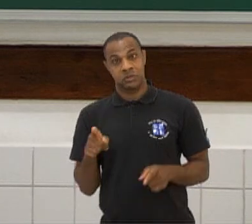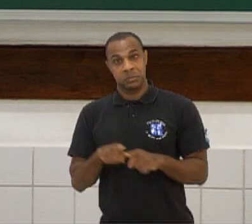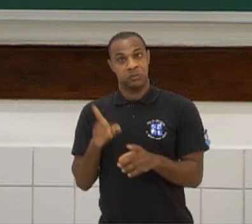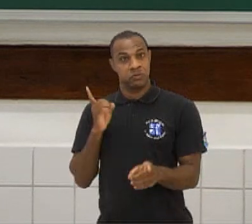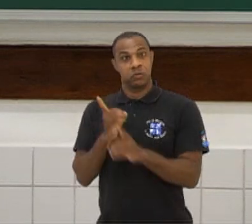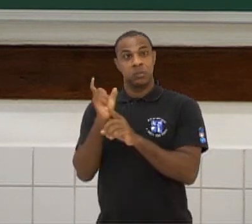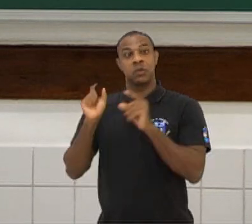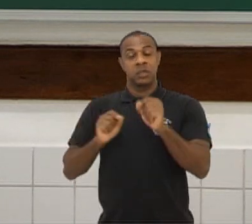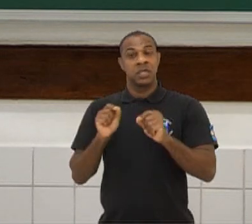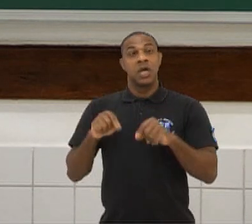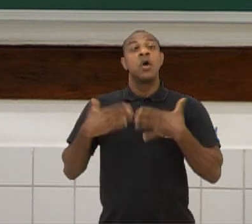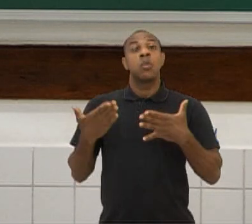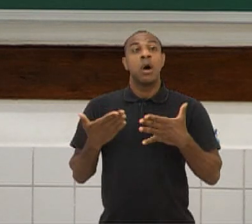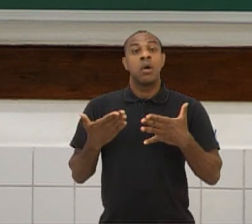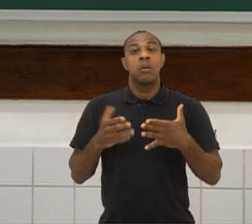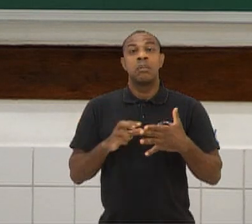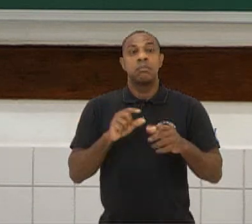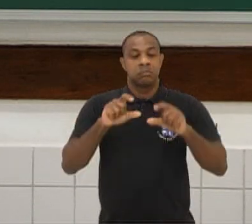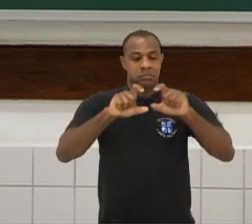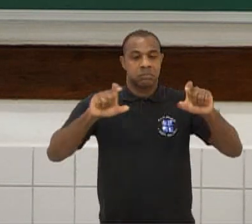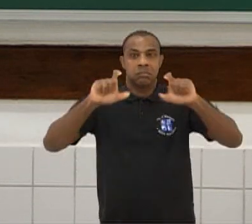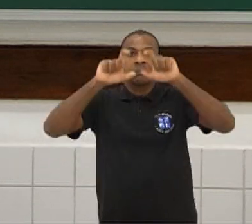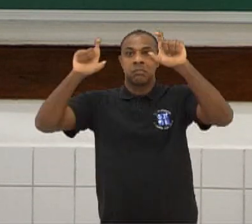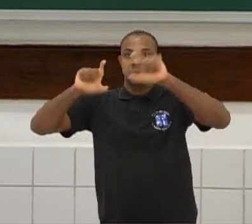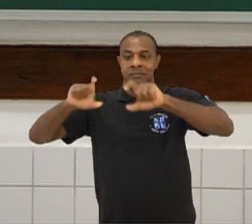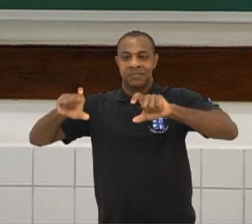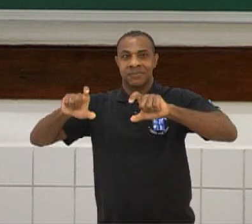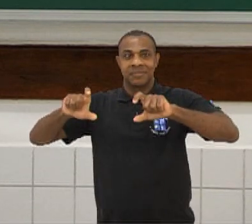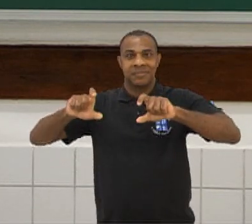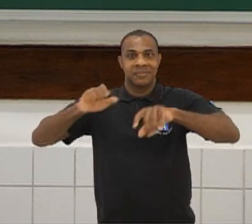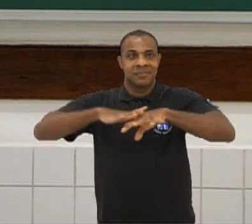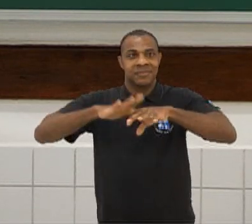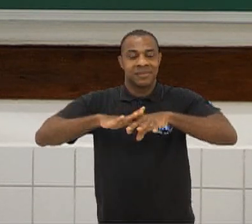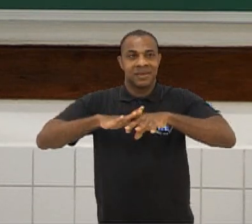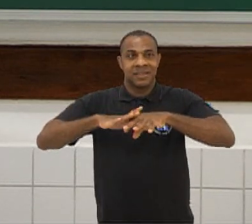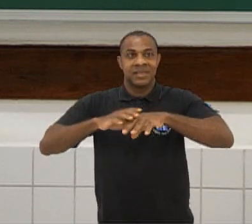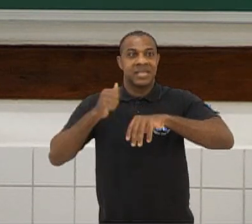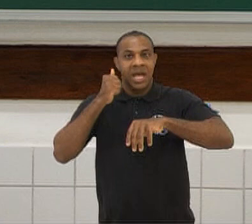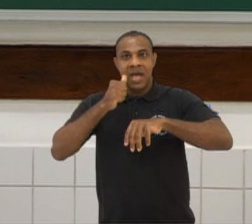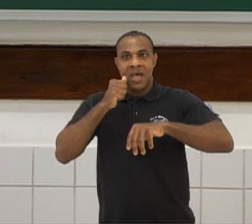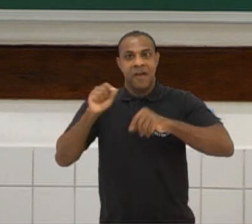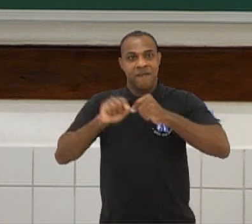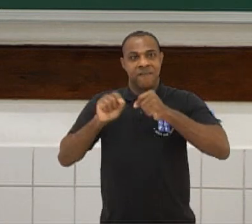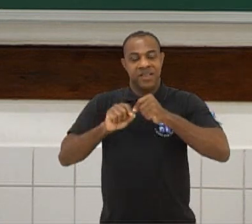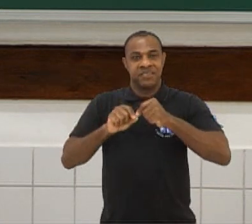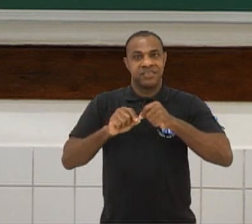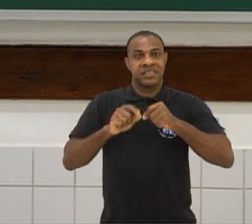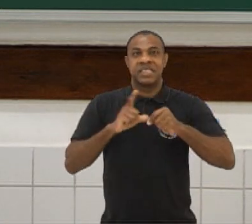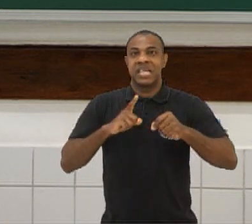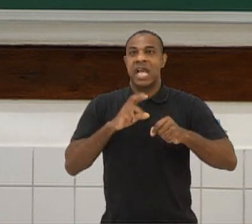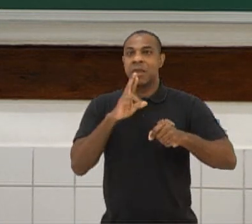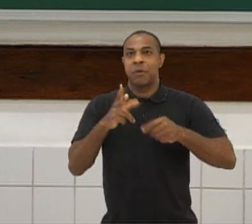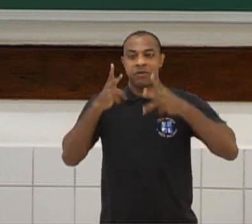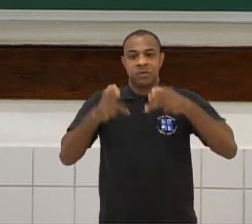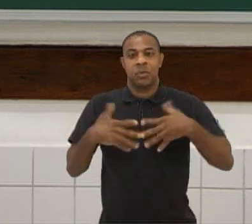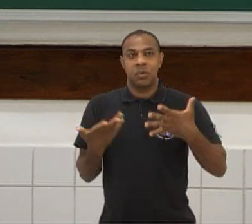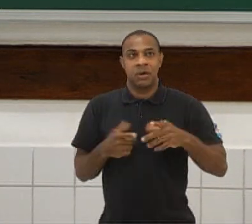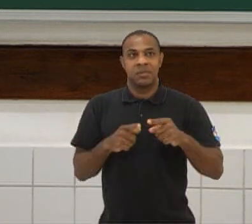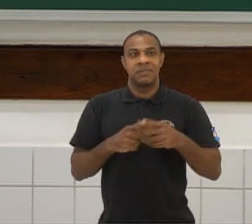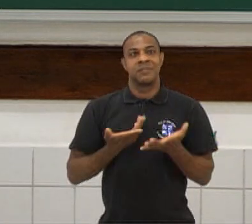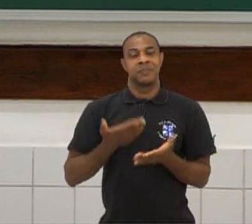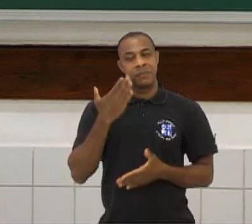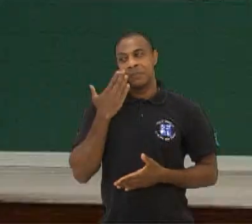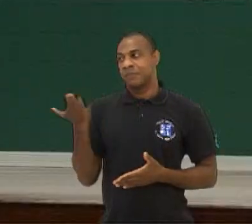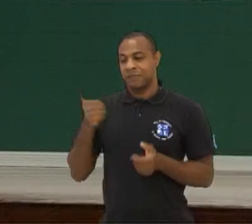descobriram quais as duas equações que a Helena resolveu e são equivalentes. Vamos fazer comigo? Acompanhem comigo